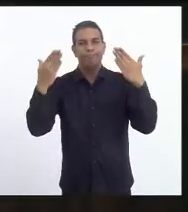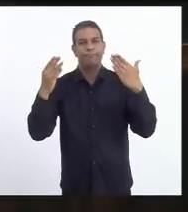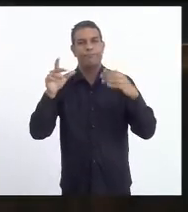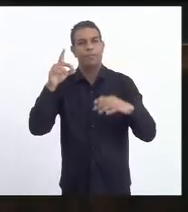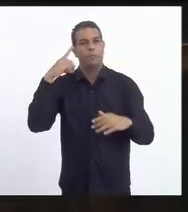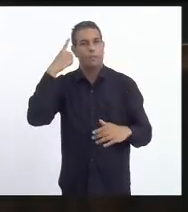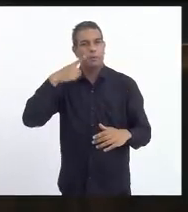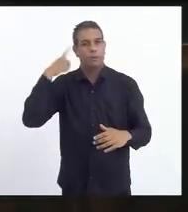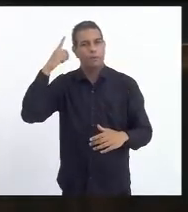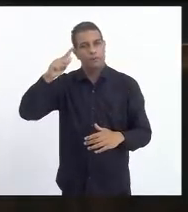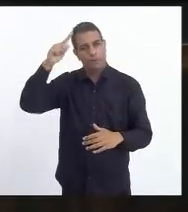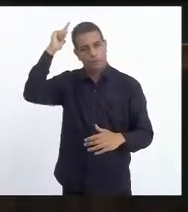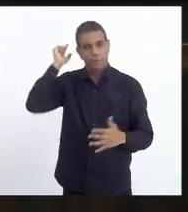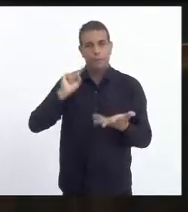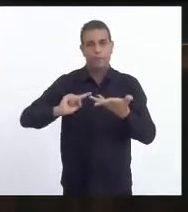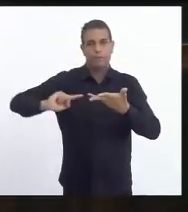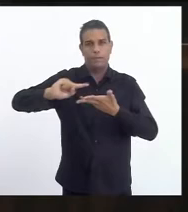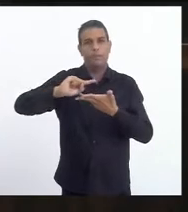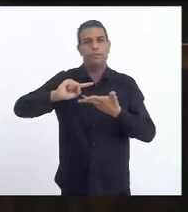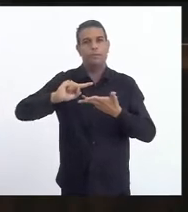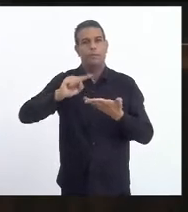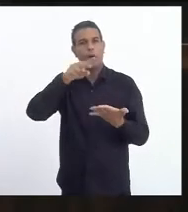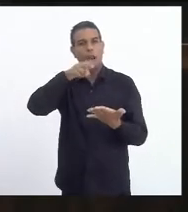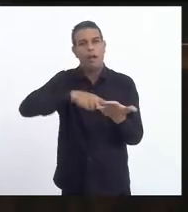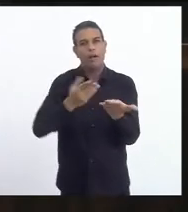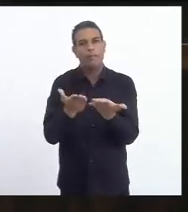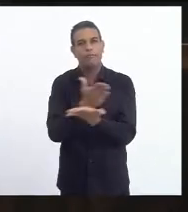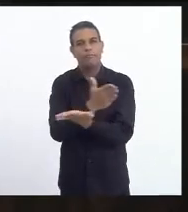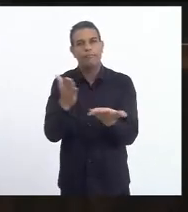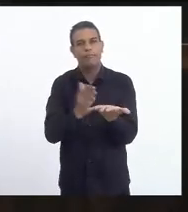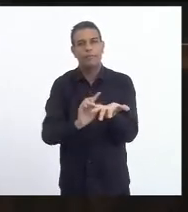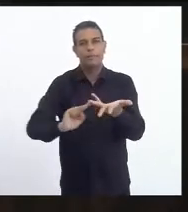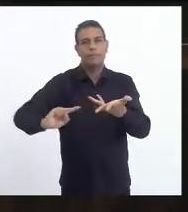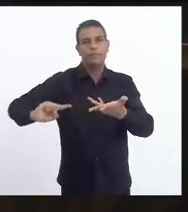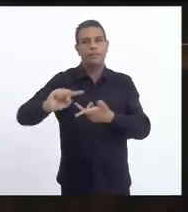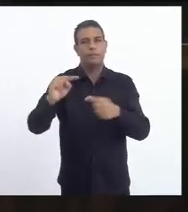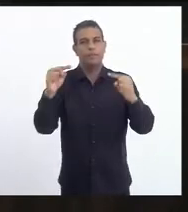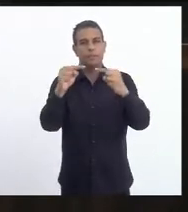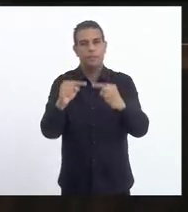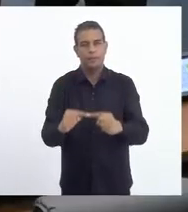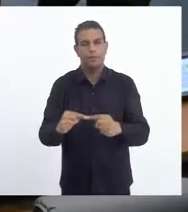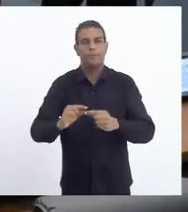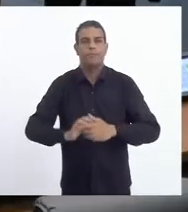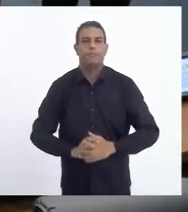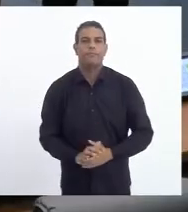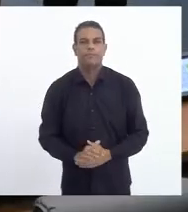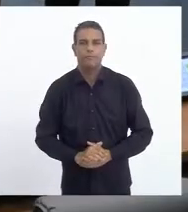senhor Deputado Luiz Paulo para fazer leitura da ata da sessão anterior